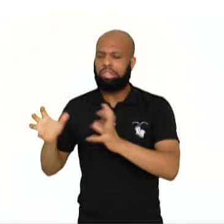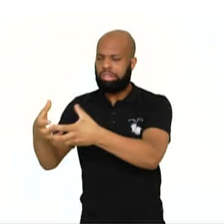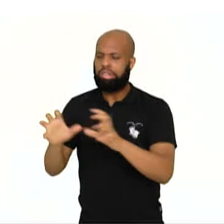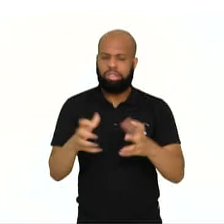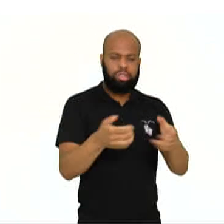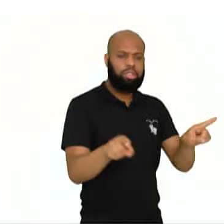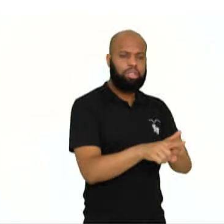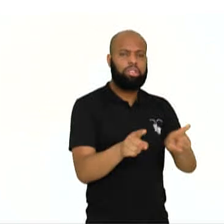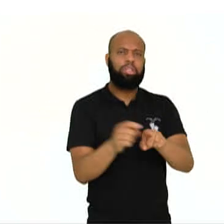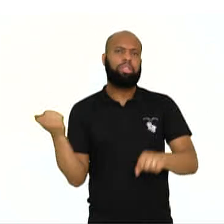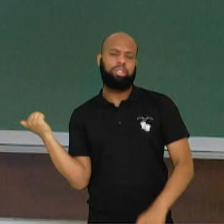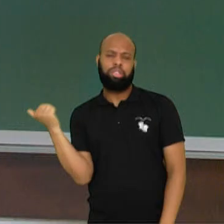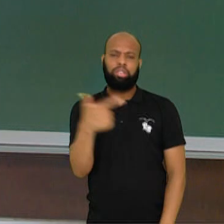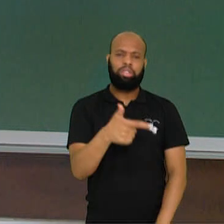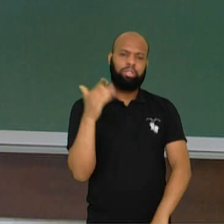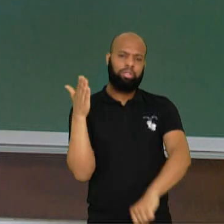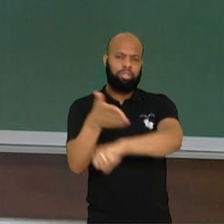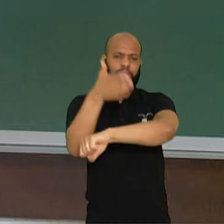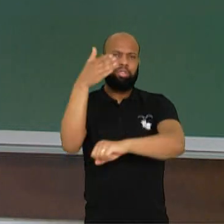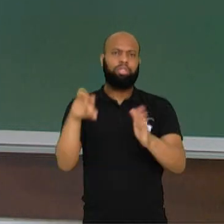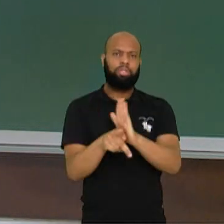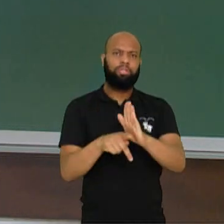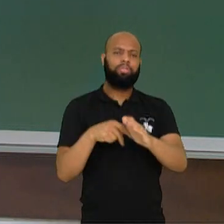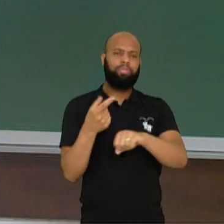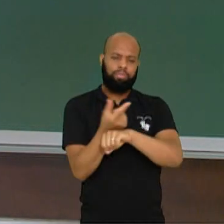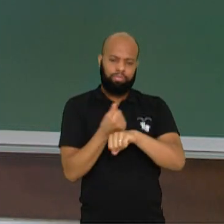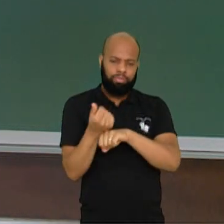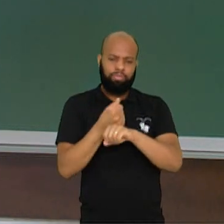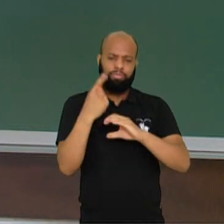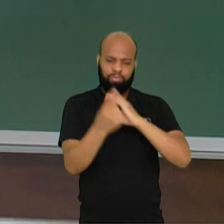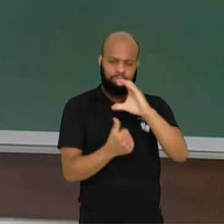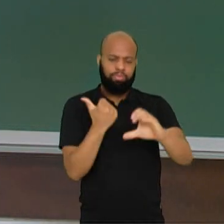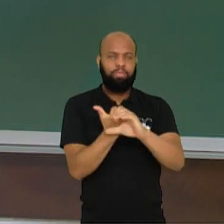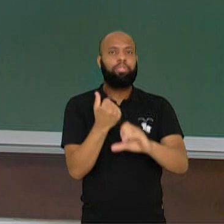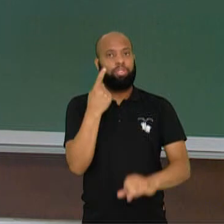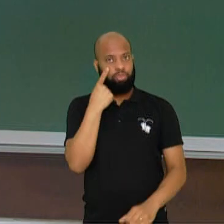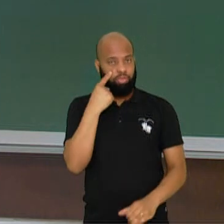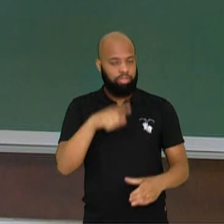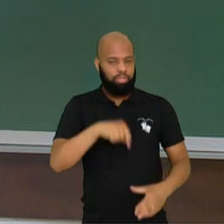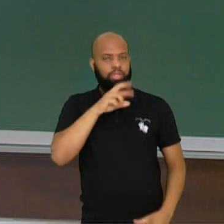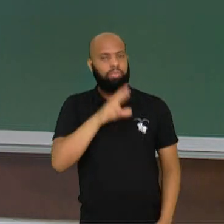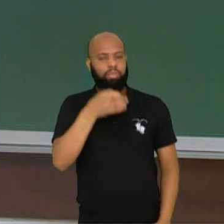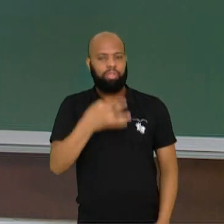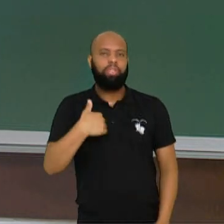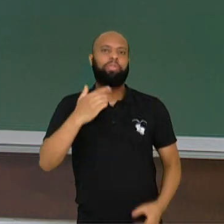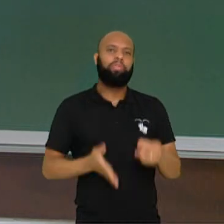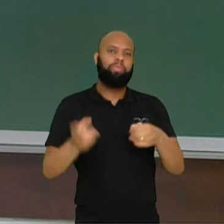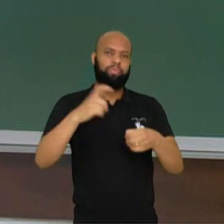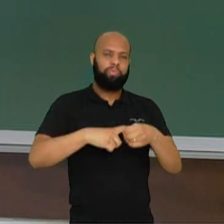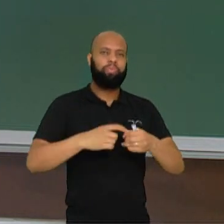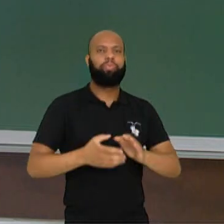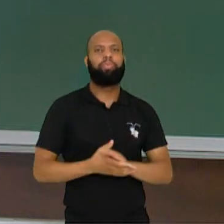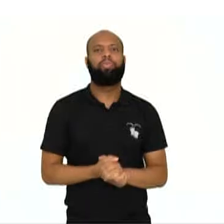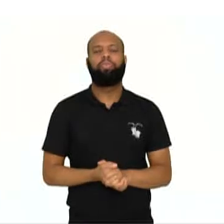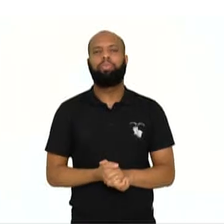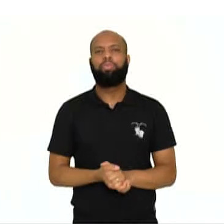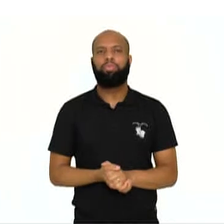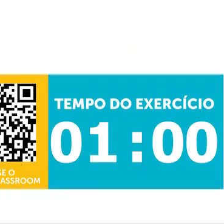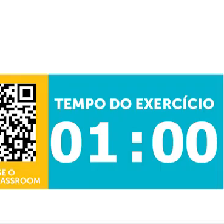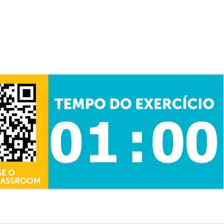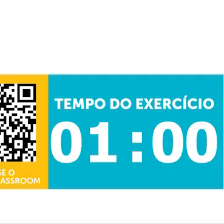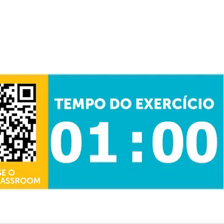do capitalismo. Vejam as anotações de vocês sobre a última aula e daqui a pouquinho a gente volta com a correção.